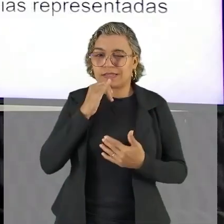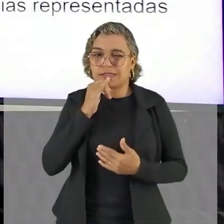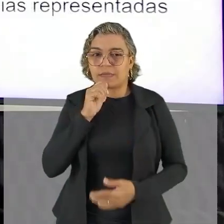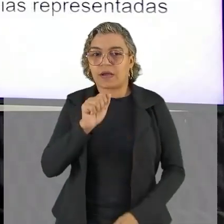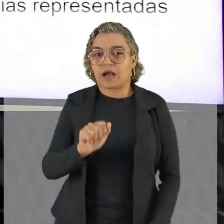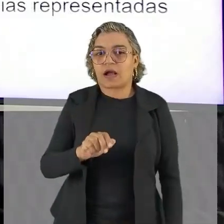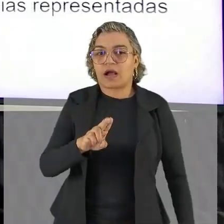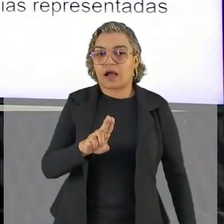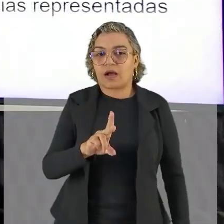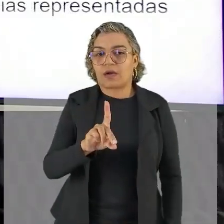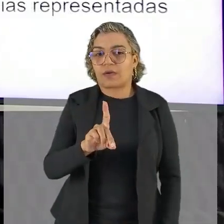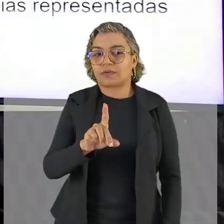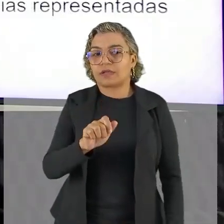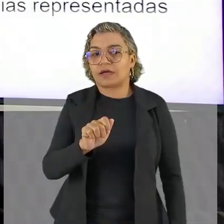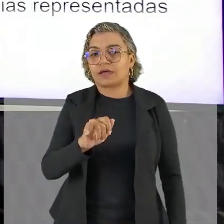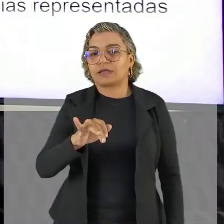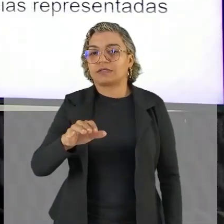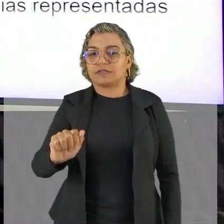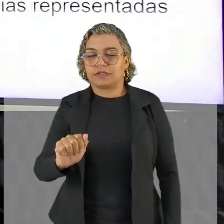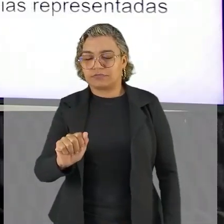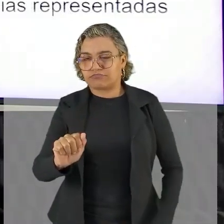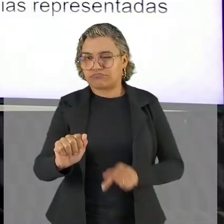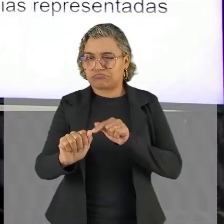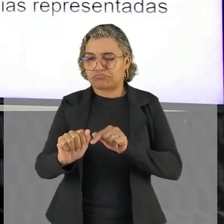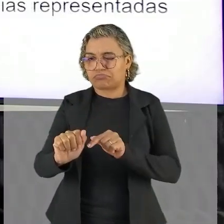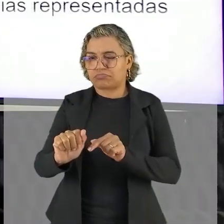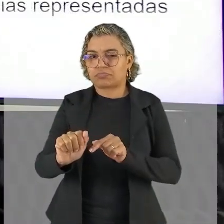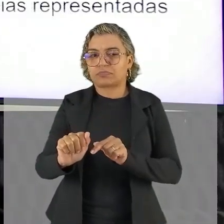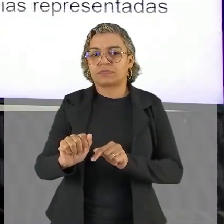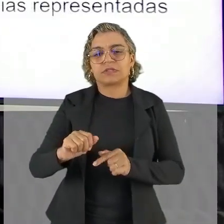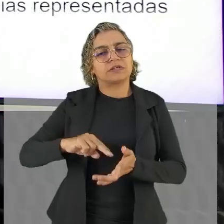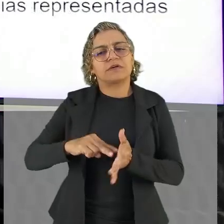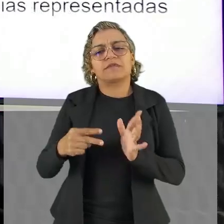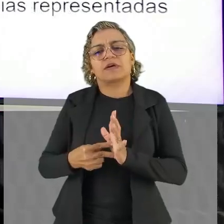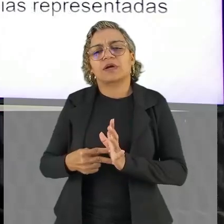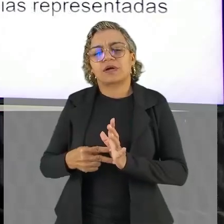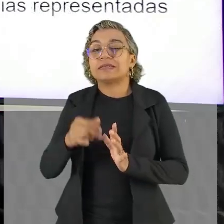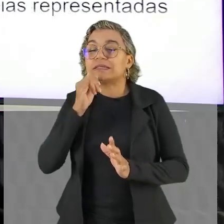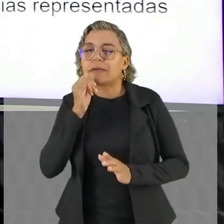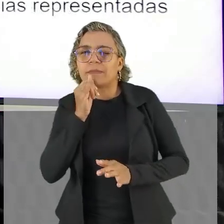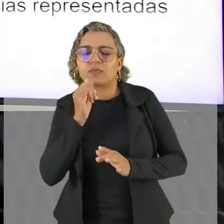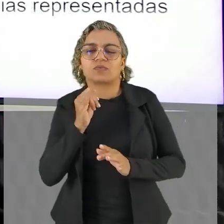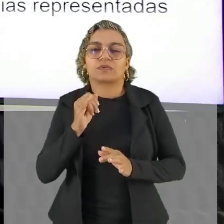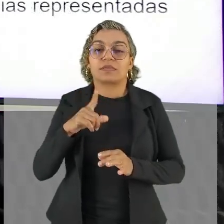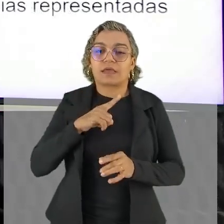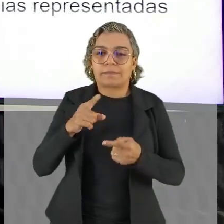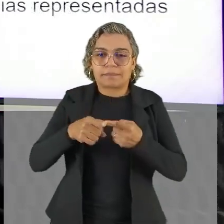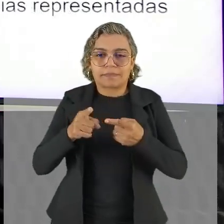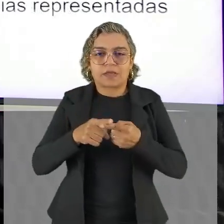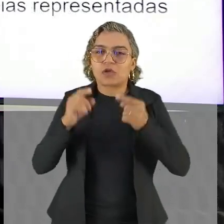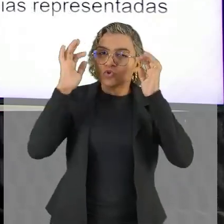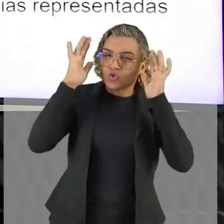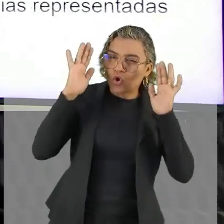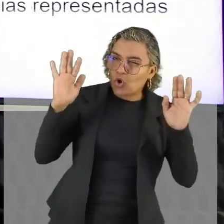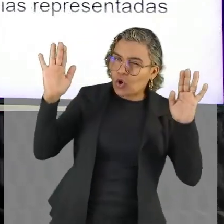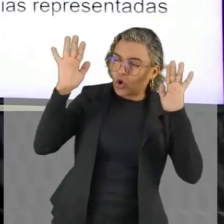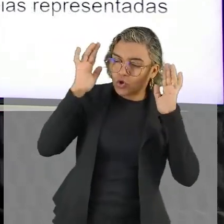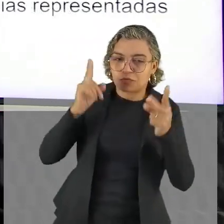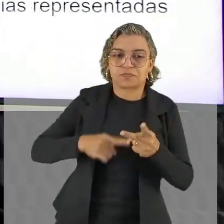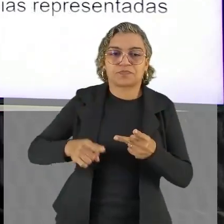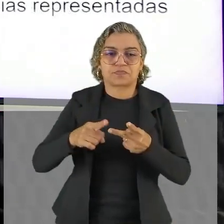Audácia é algo de você, como é que eu vou falar aqui? Audacioso, é uma